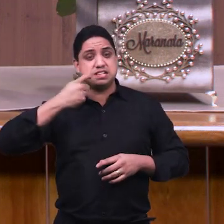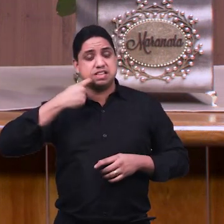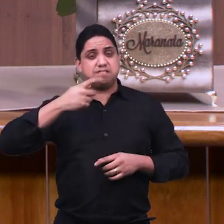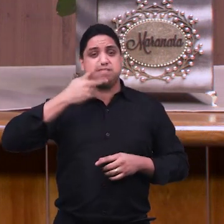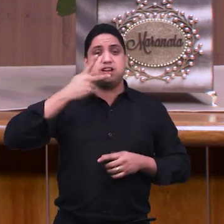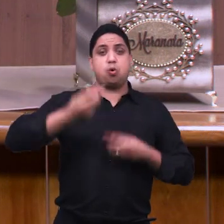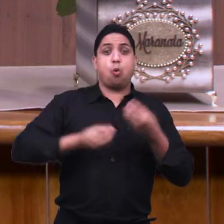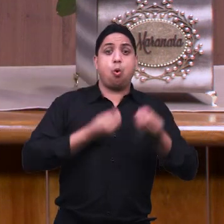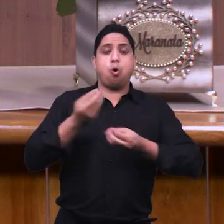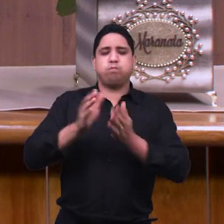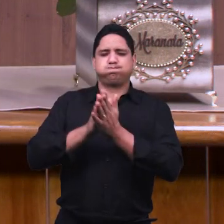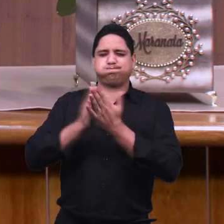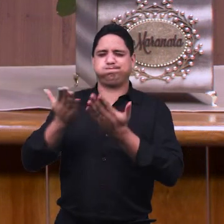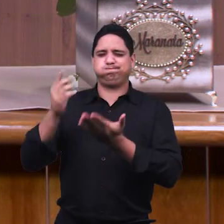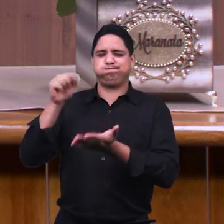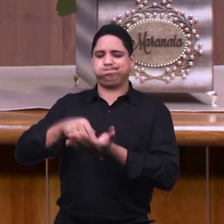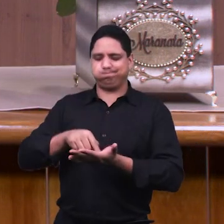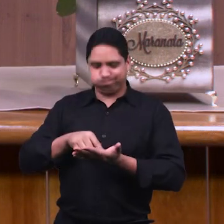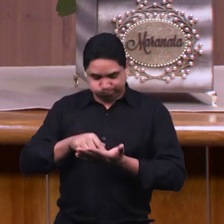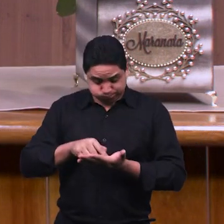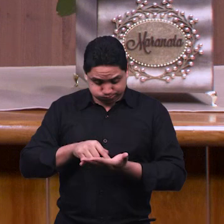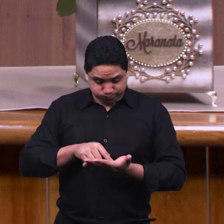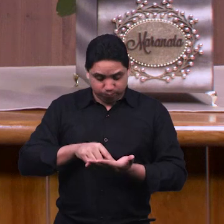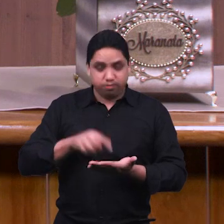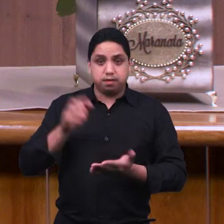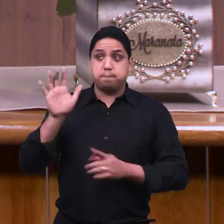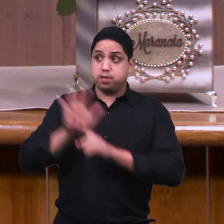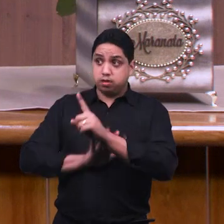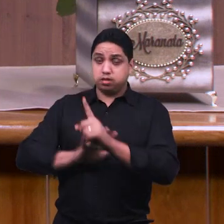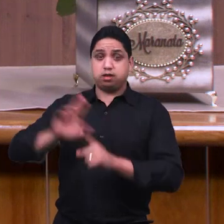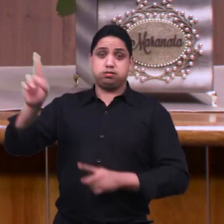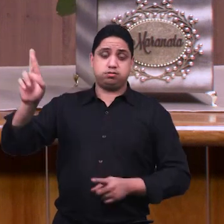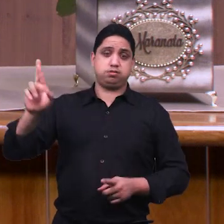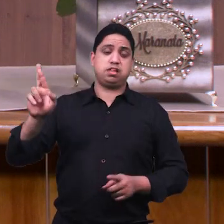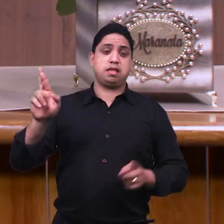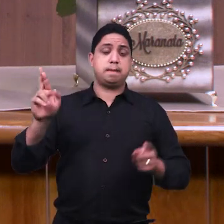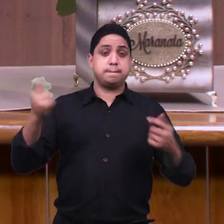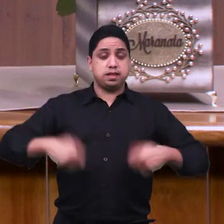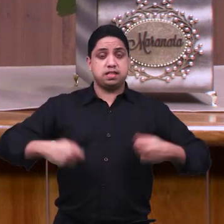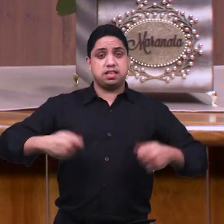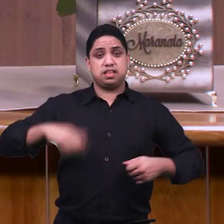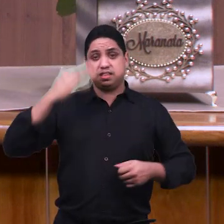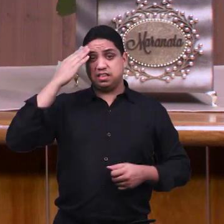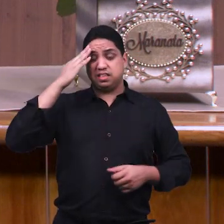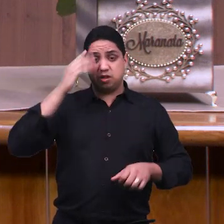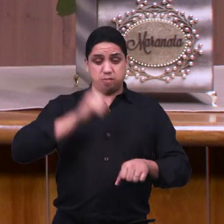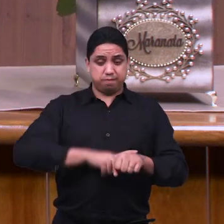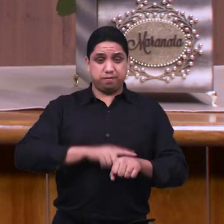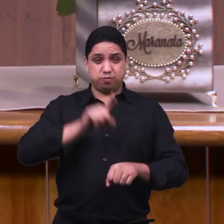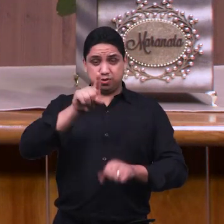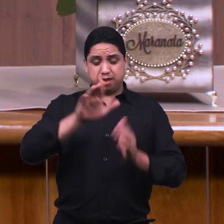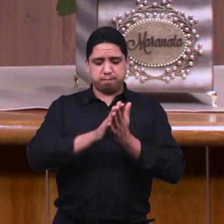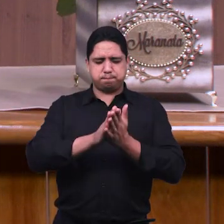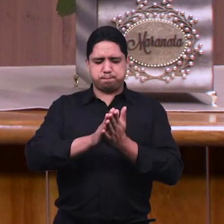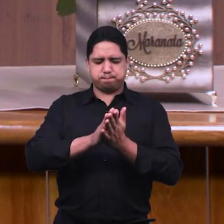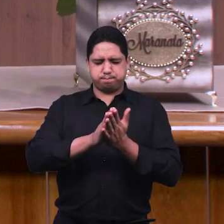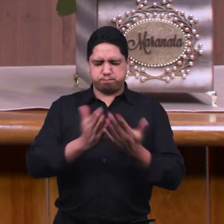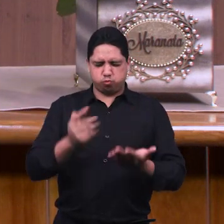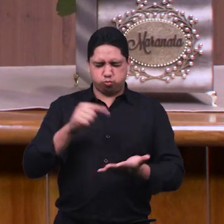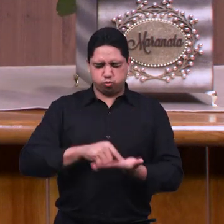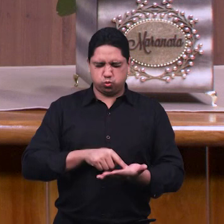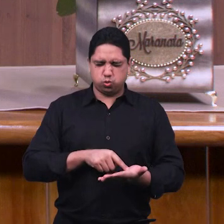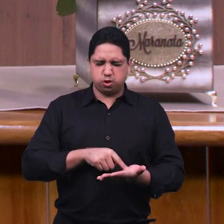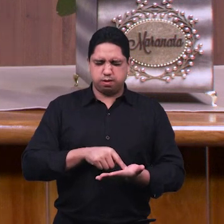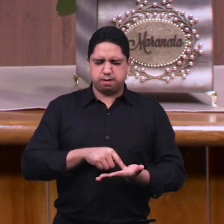sobre abrir a palavra, uma palavra de Deus. Então é importante entendermos esse momento que você abre a palavra para consultar